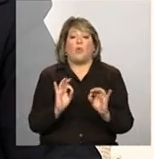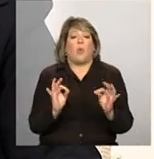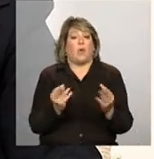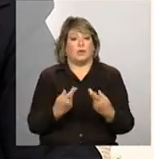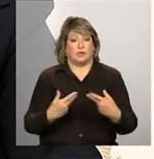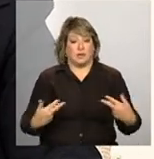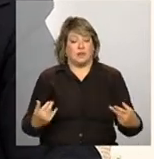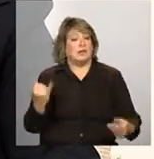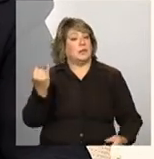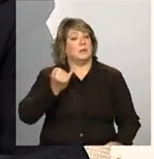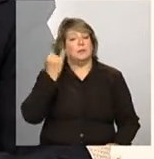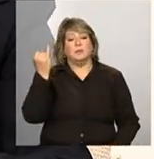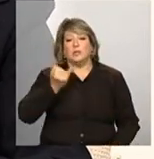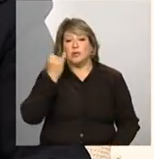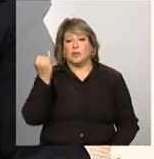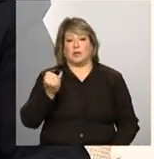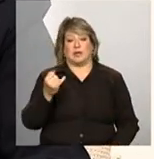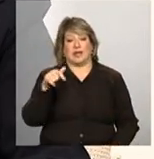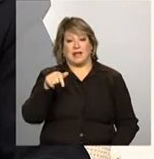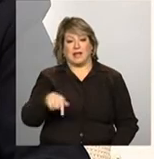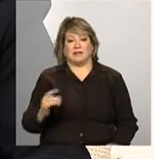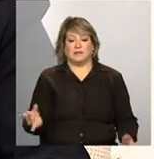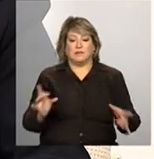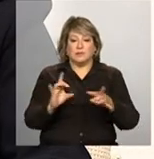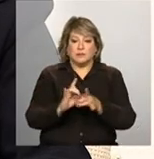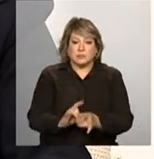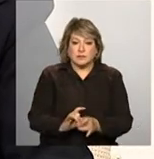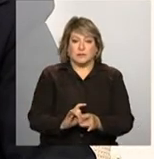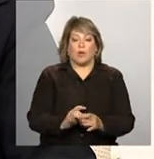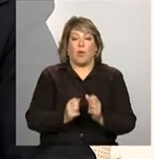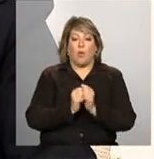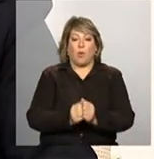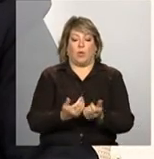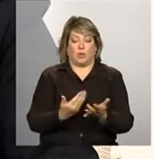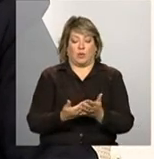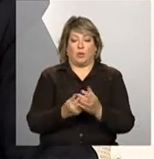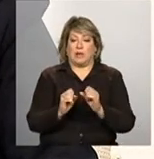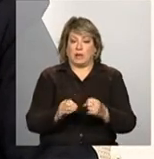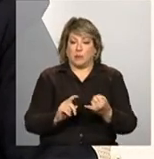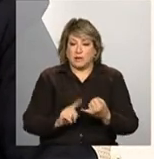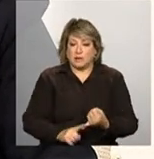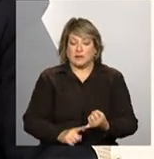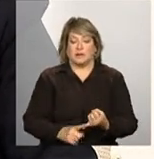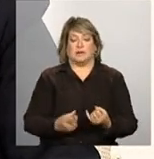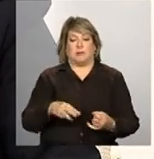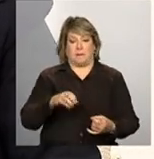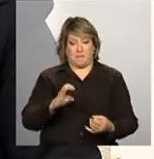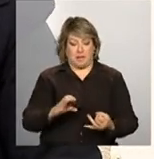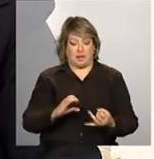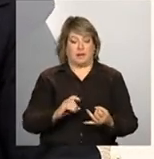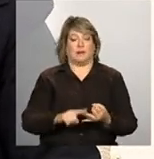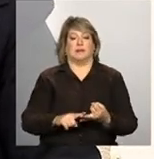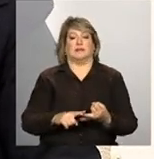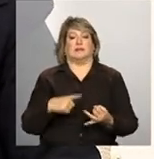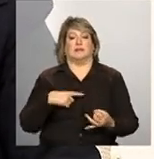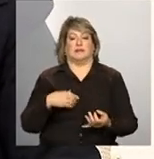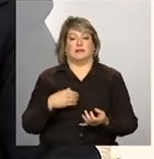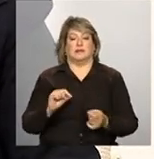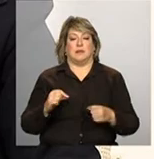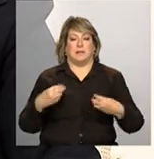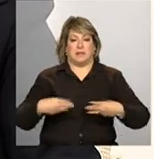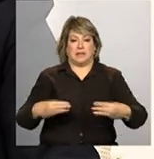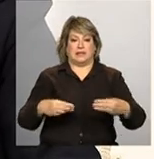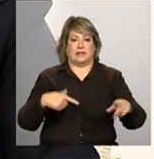E é importantíssima essa parceria, né, com a educação, com o Ministério do Trabalho, com a Secretaria de